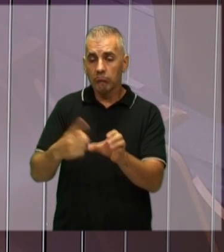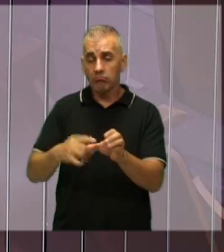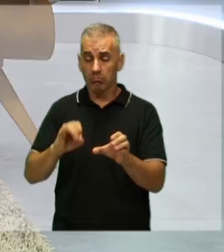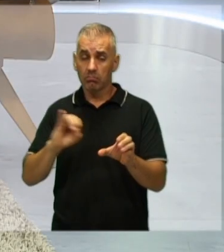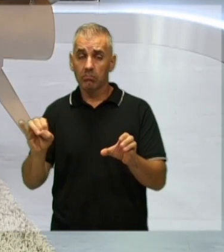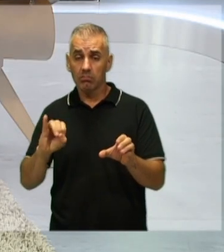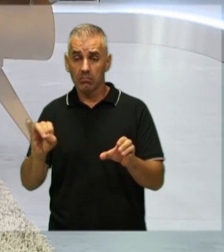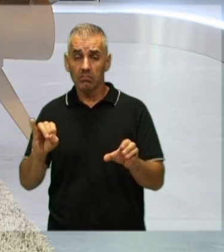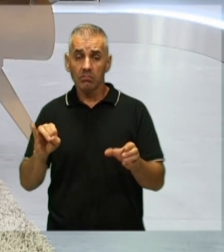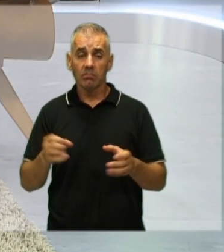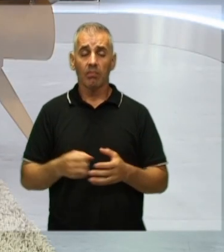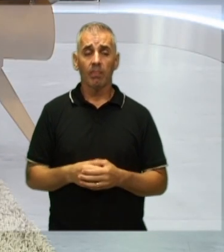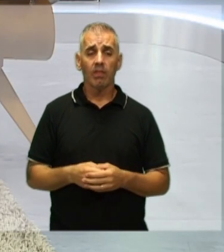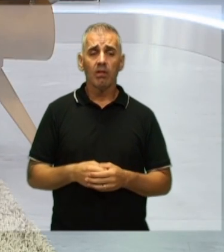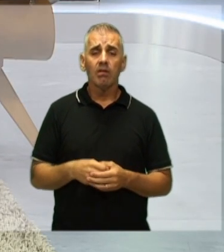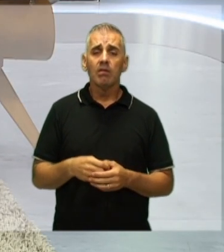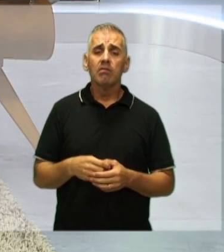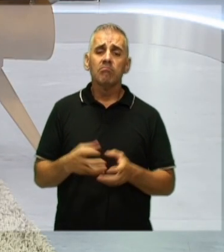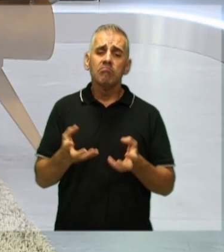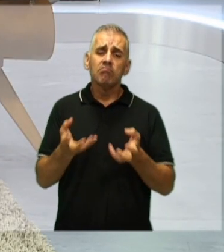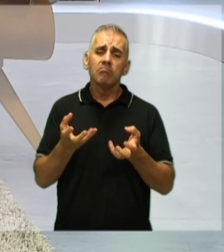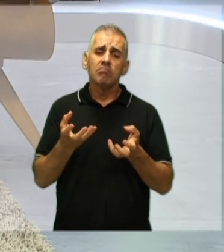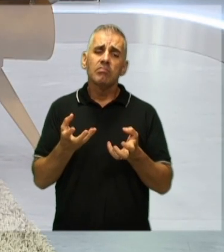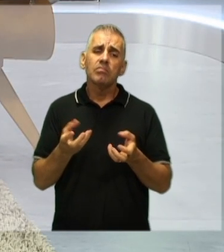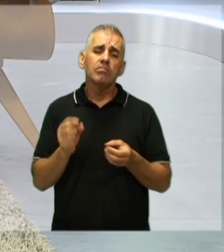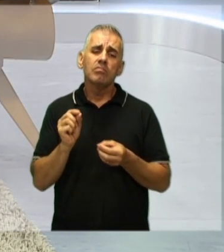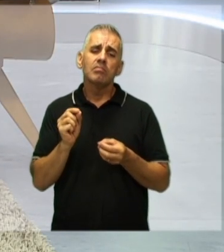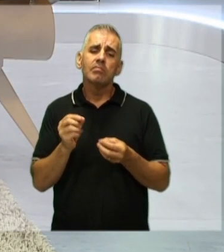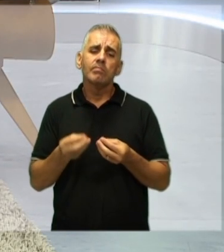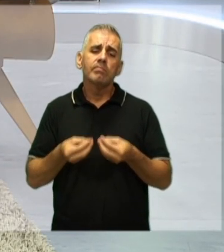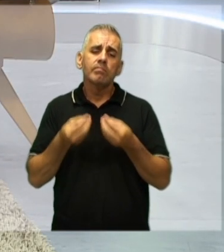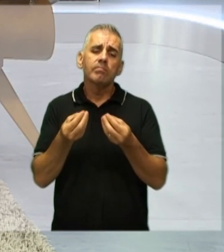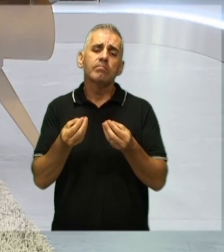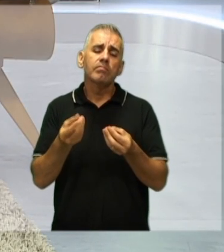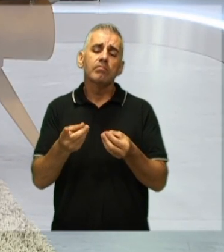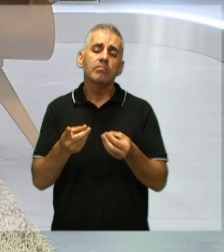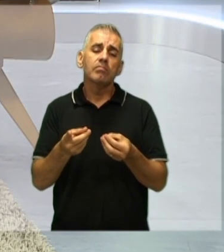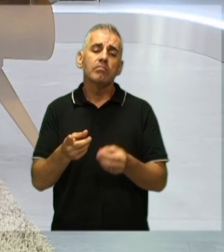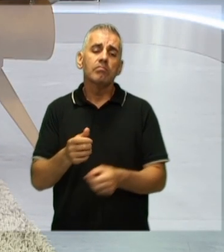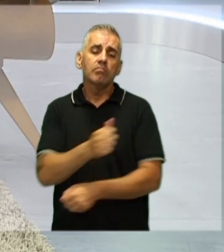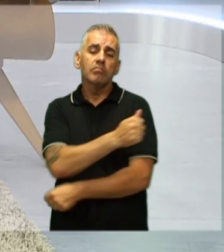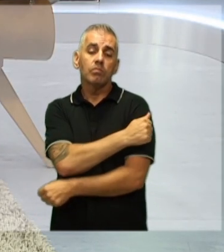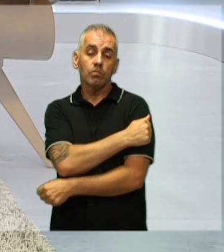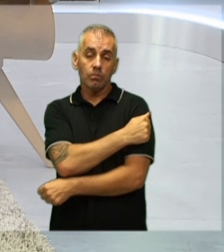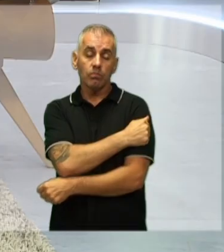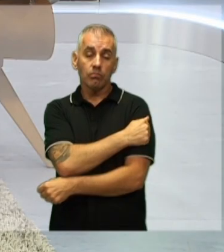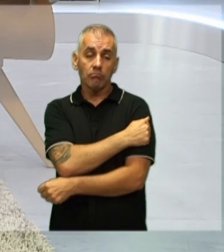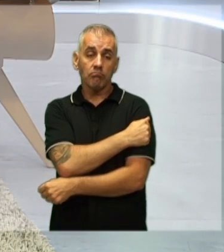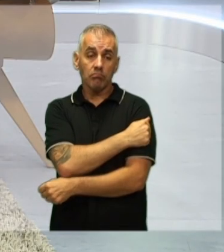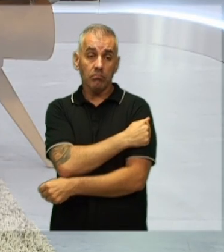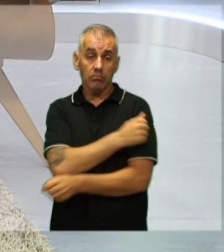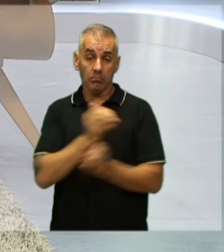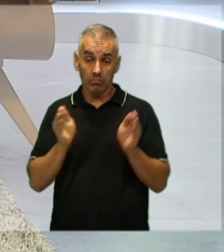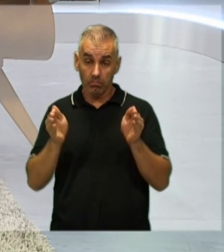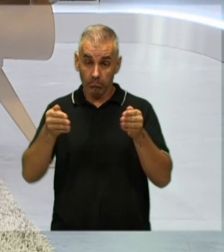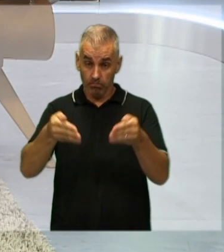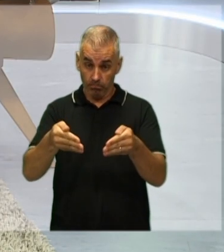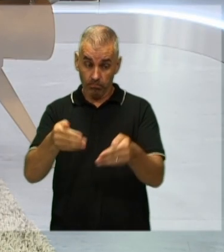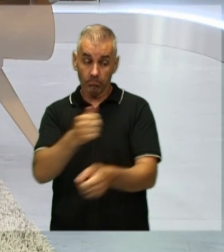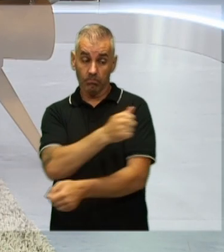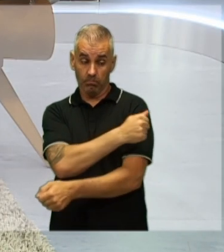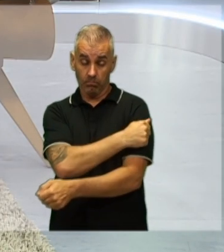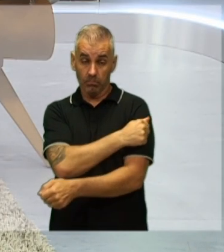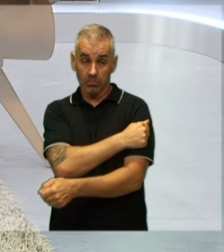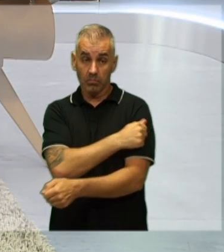senhor pretende oferecer o quê para os estudantes? Eu vi que o público-alvo são estudantes de